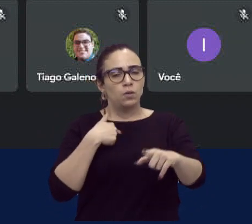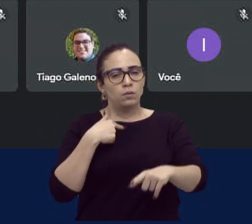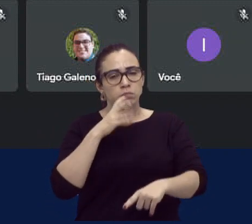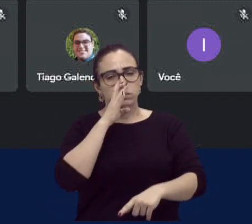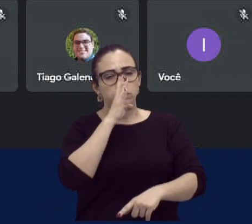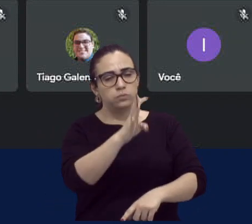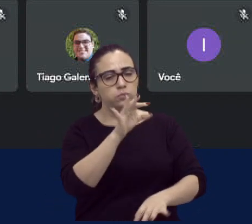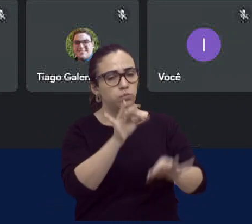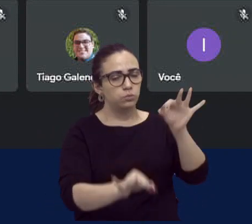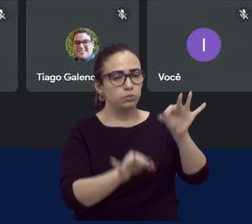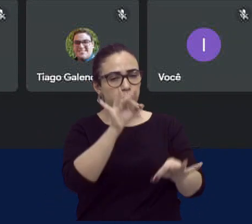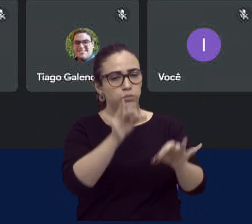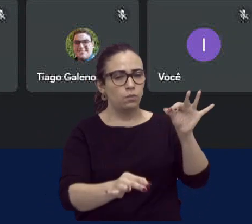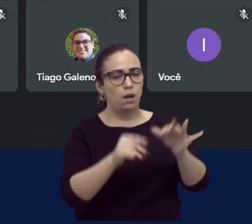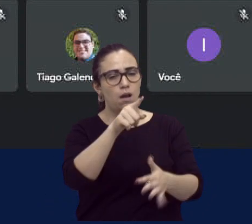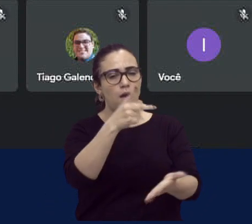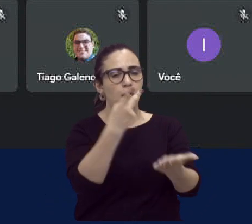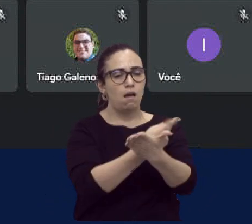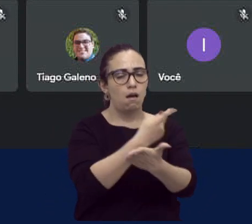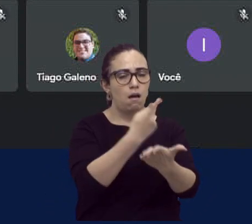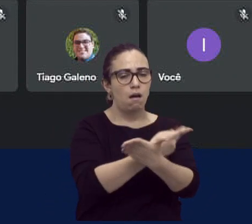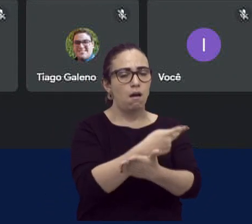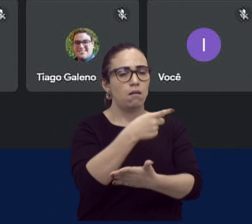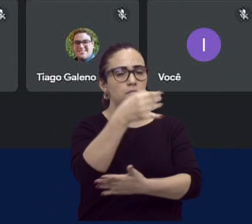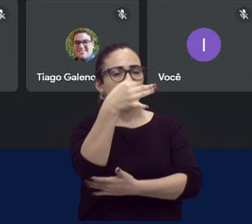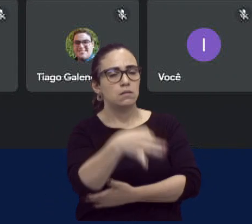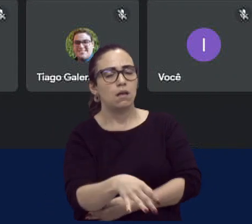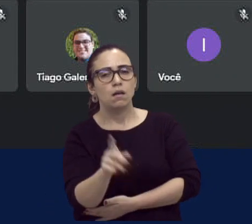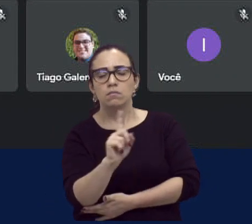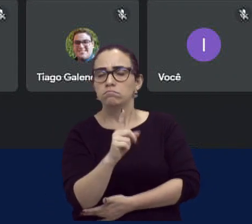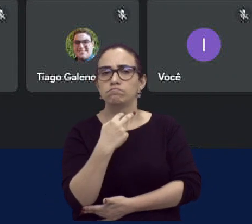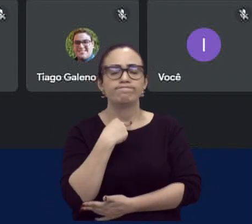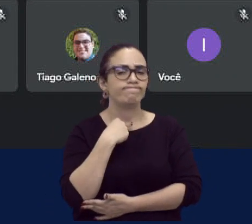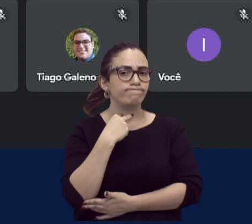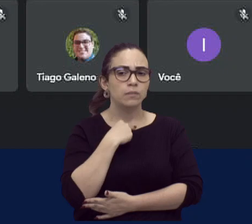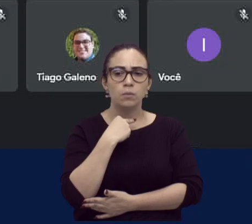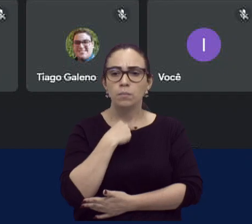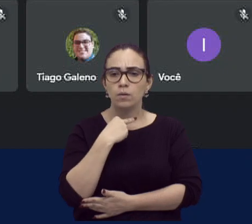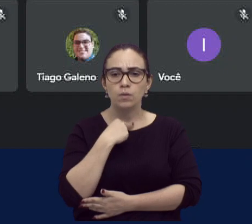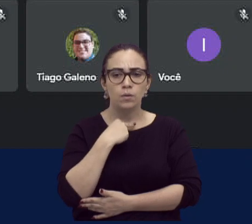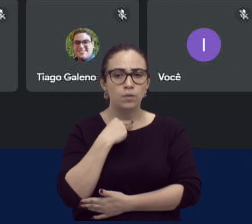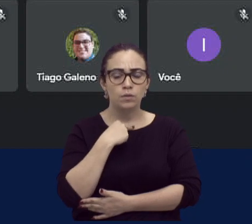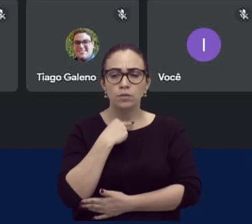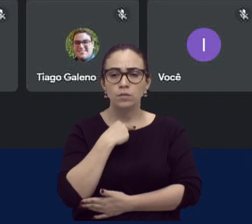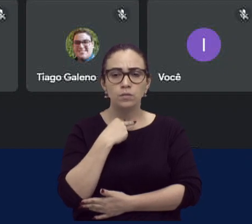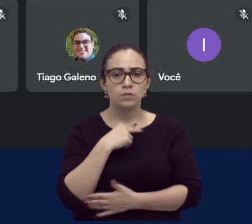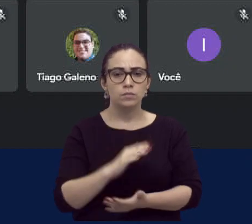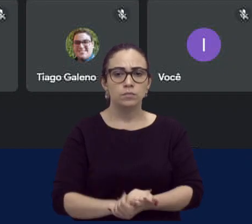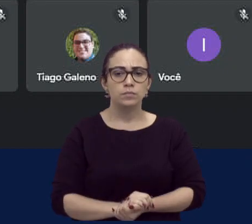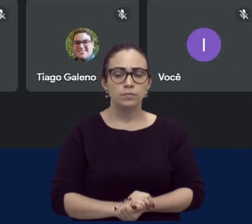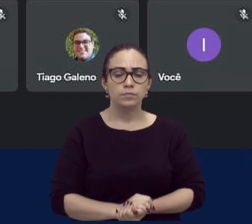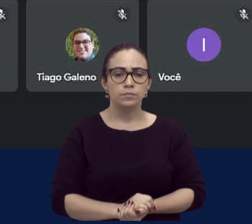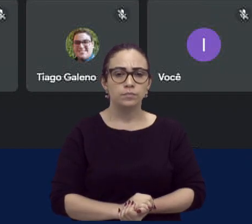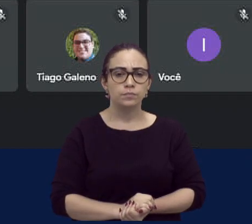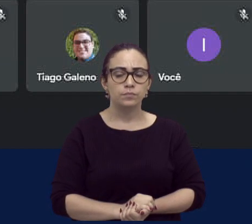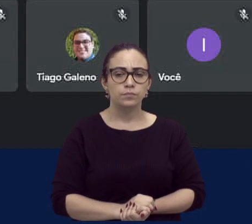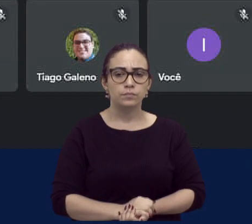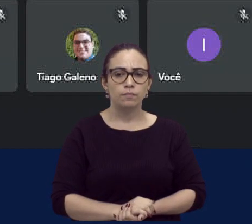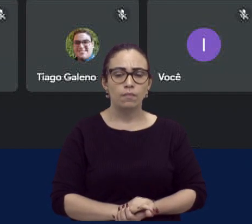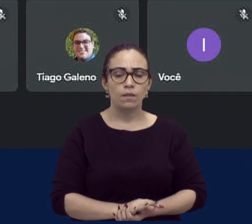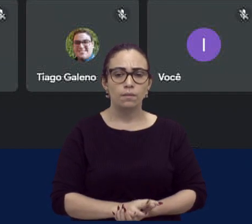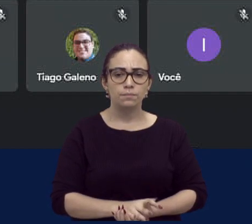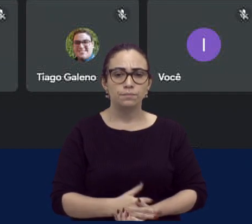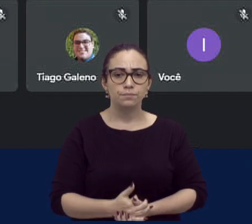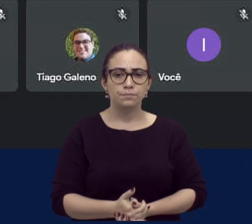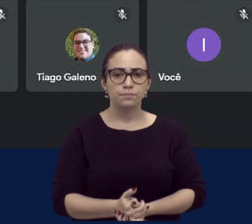dizer que o que ele faz não é certo. Isso depende de quem ele é. Eu não posso dizer